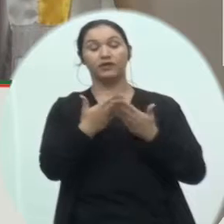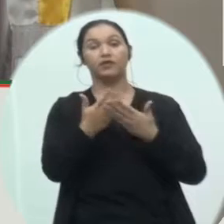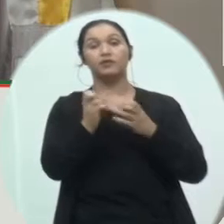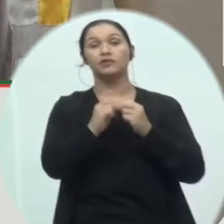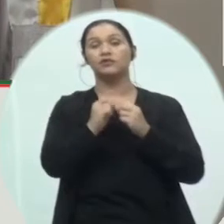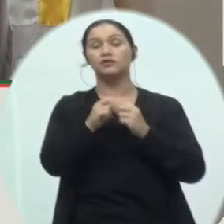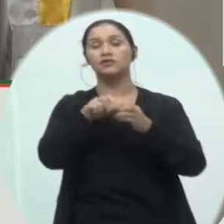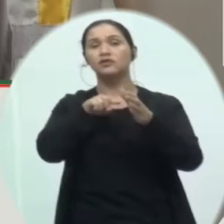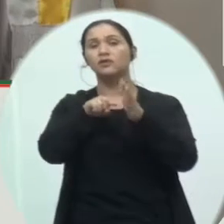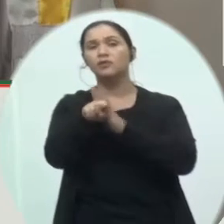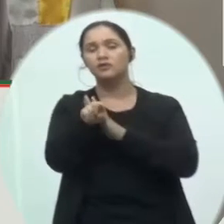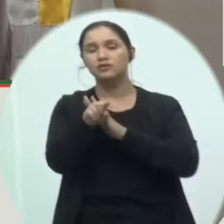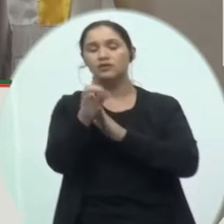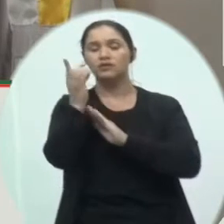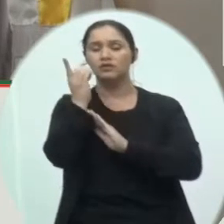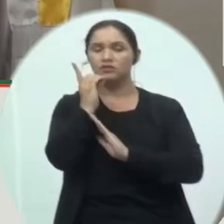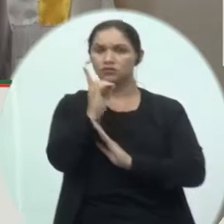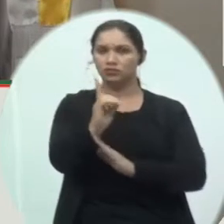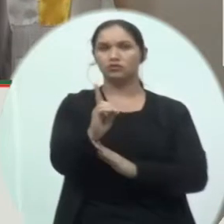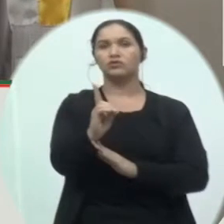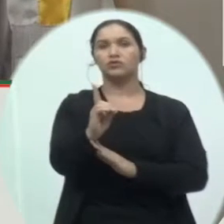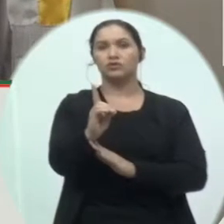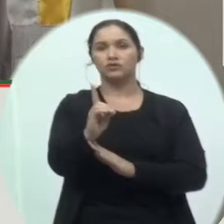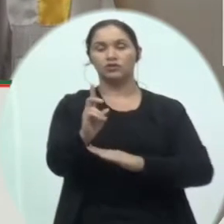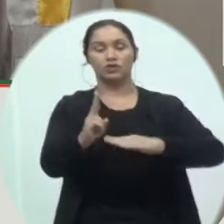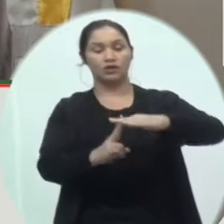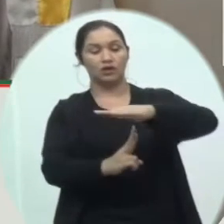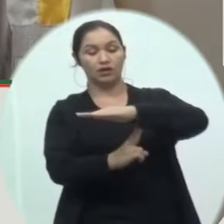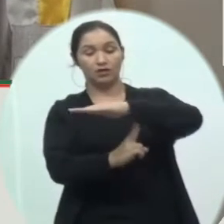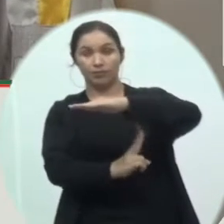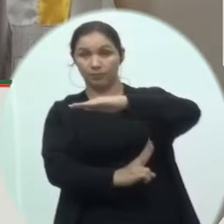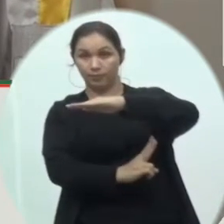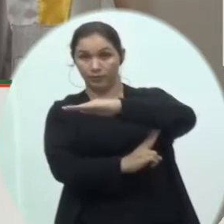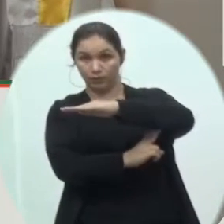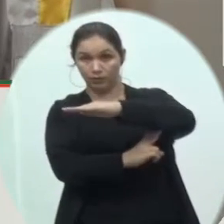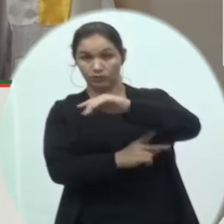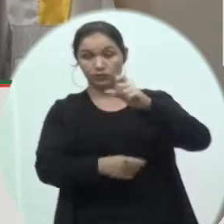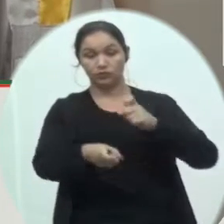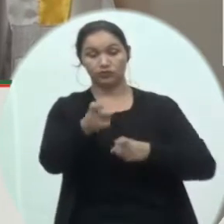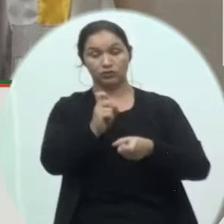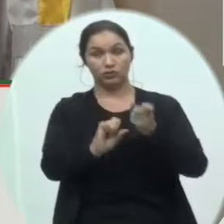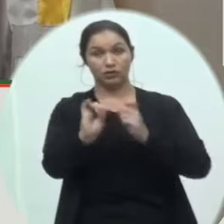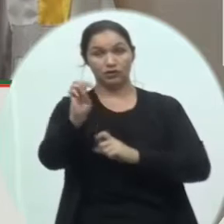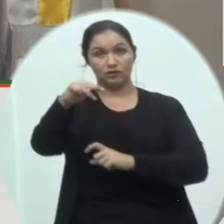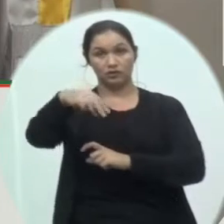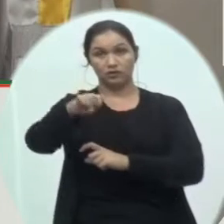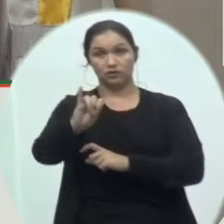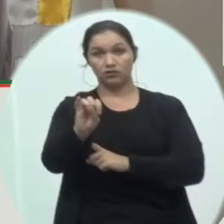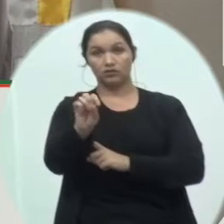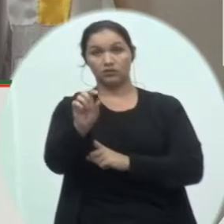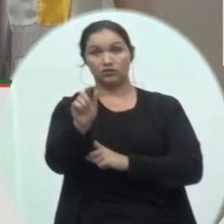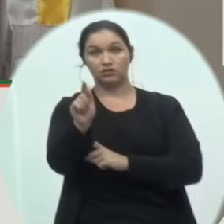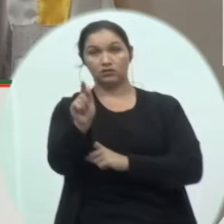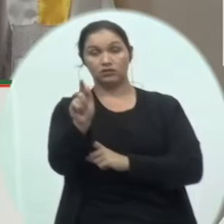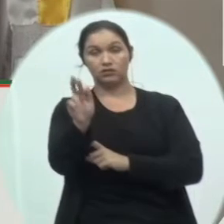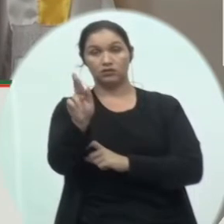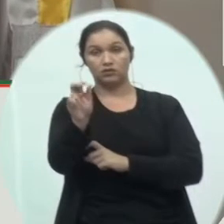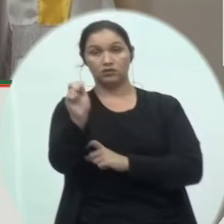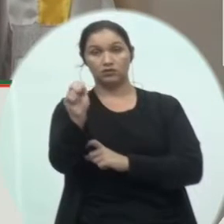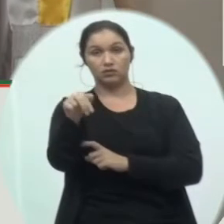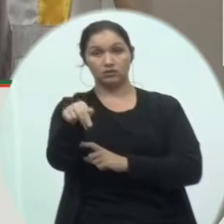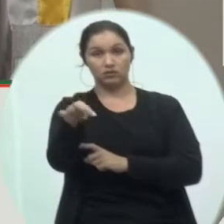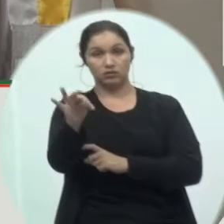quando é que seria reinstalada a ponte no Parque dos Imigrantes, que servem de passagem para os moradores da Floresta,